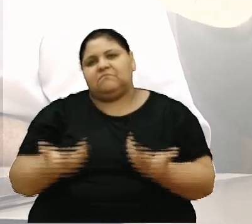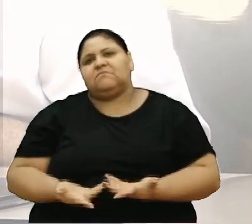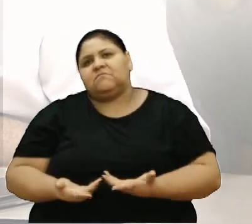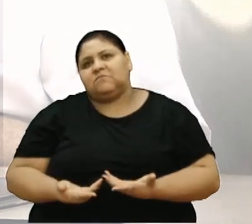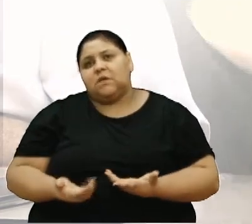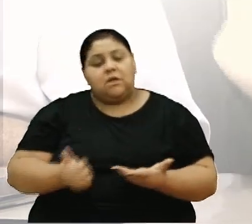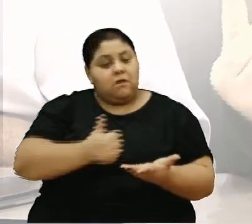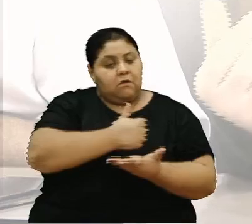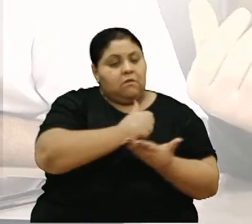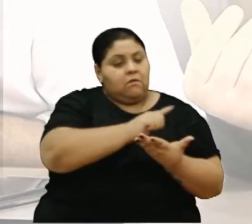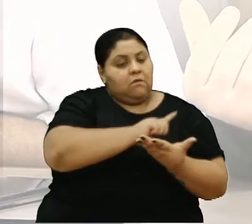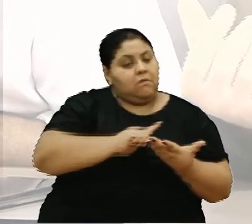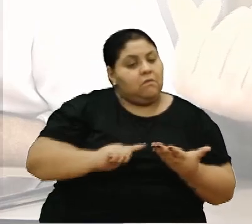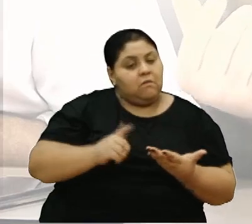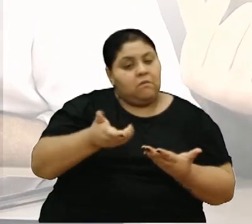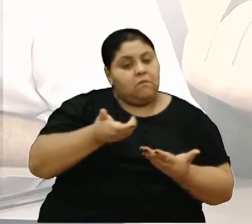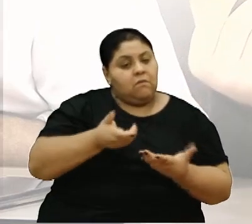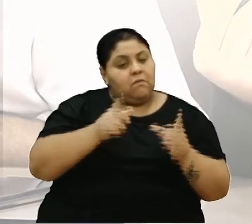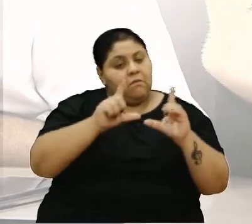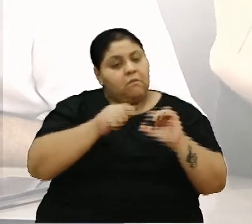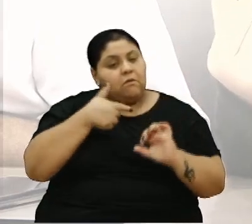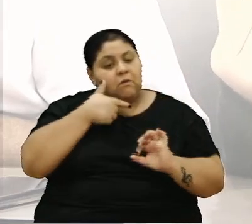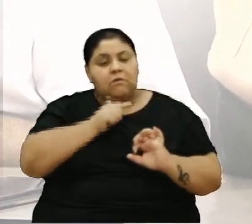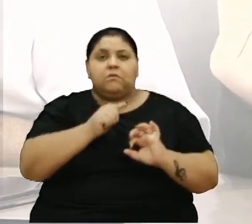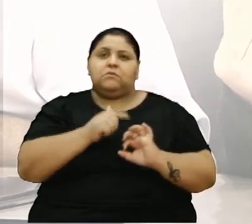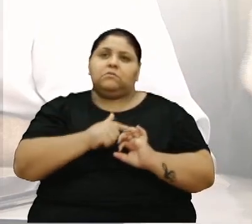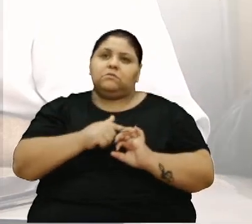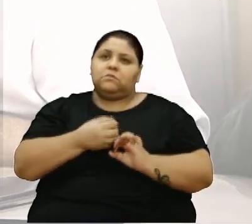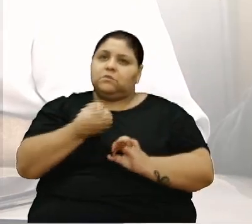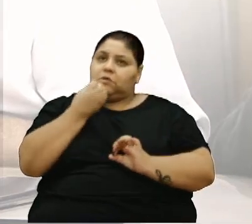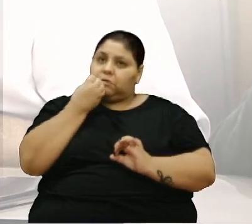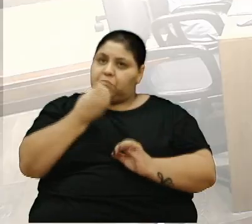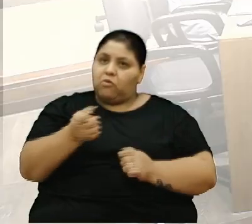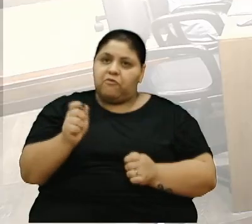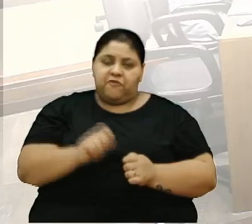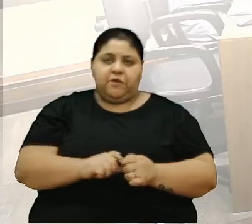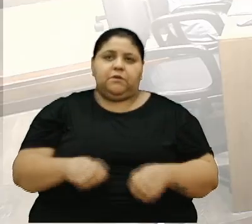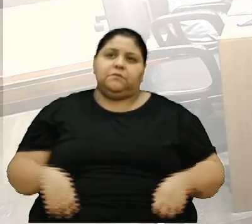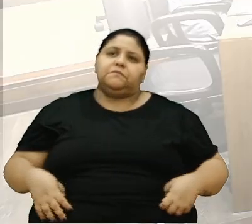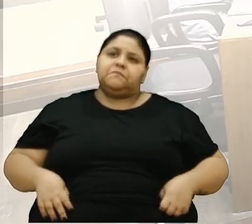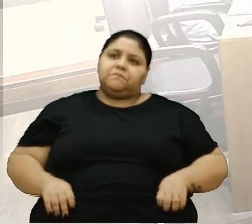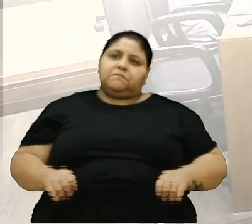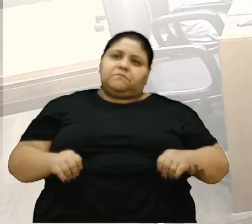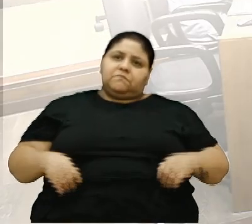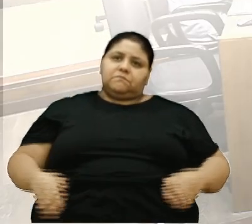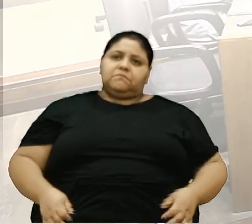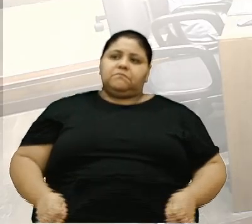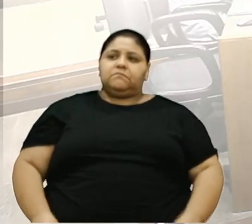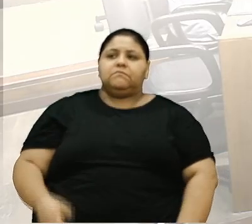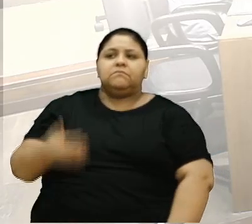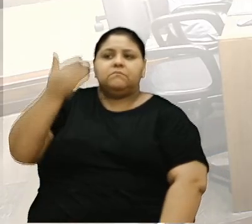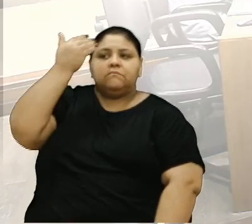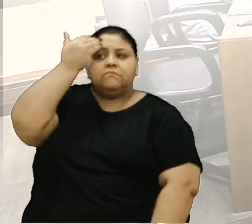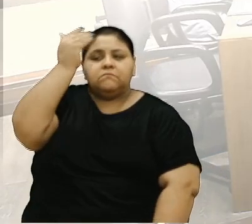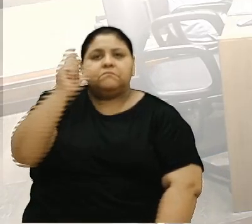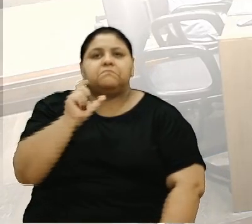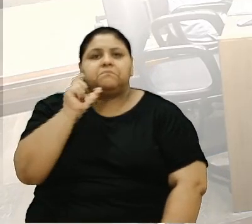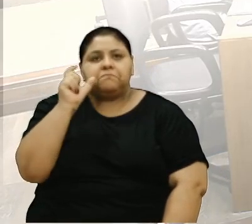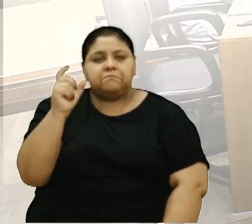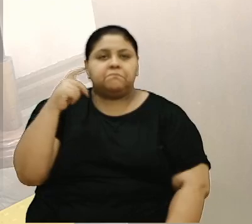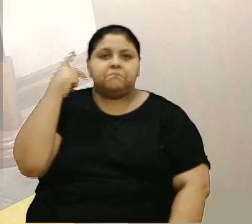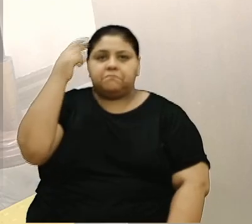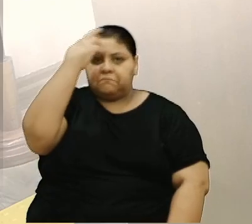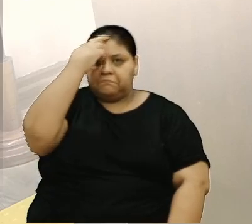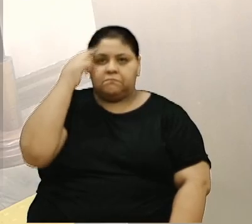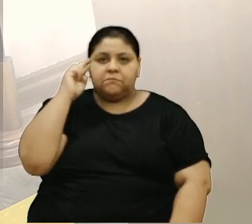base do governo para tentar minimamente conseguir as coisas. Mas que bom que vai ser feito. Agradeço as considerações, vereador Rafael, mas